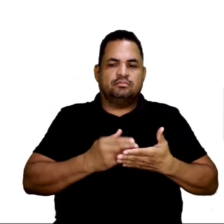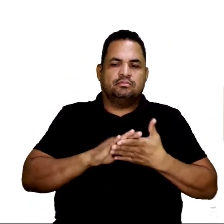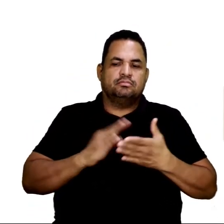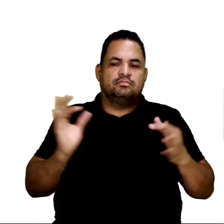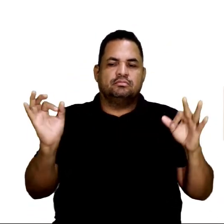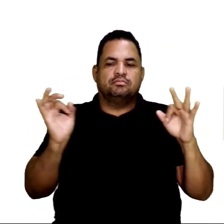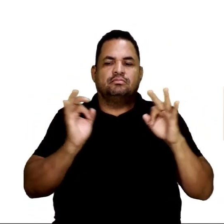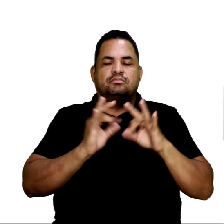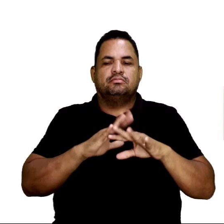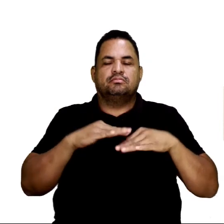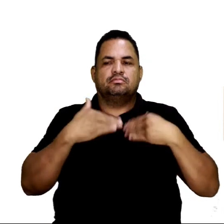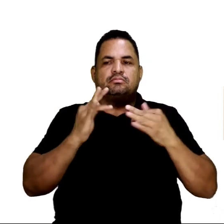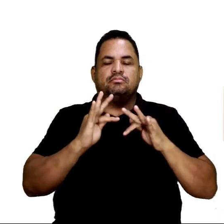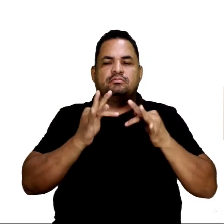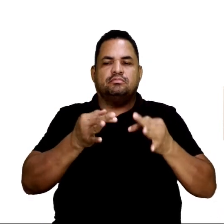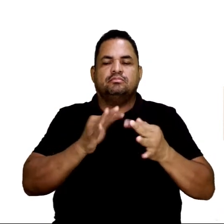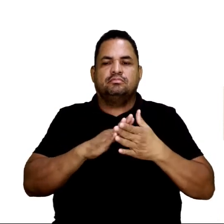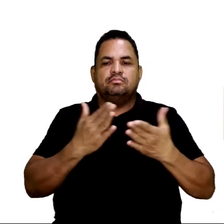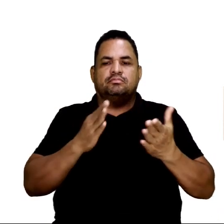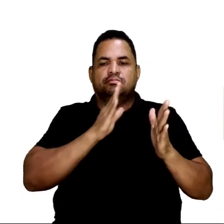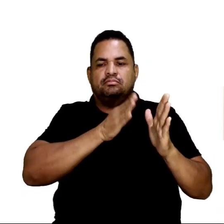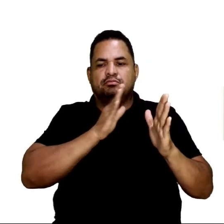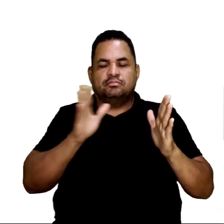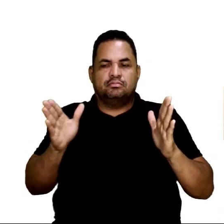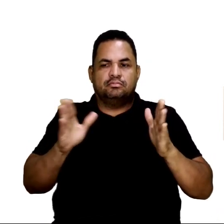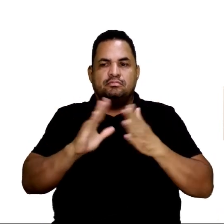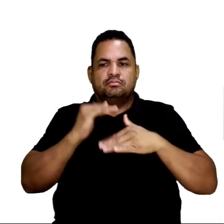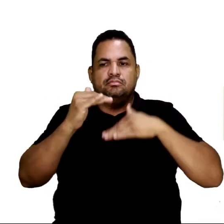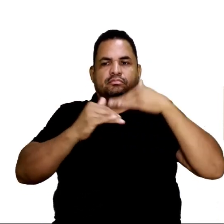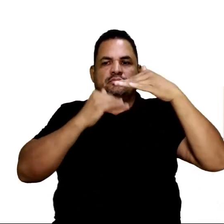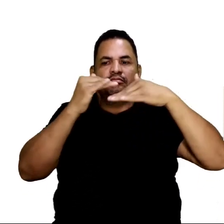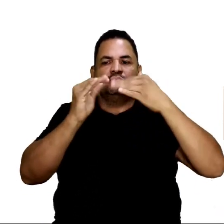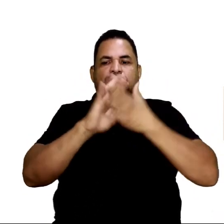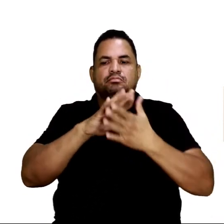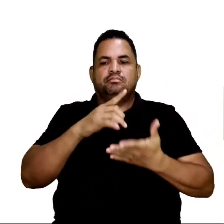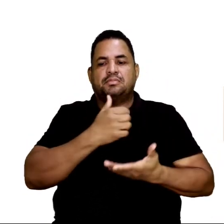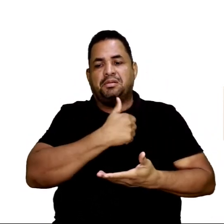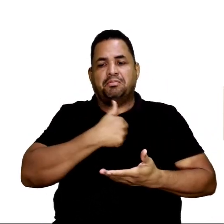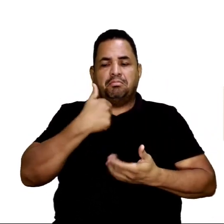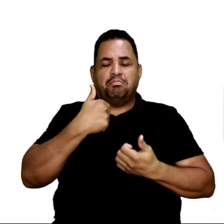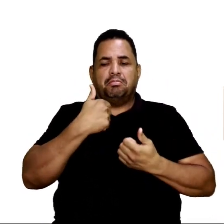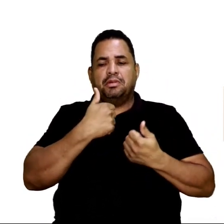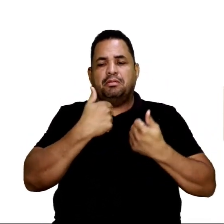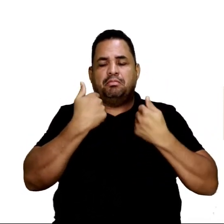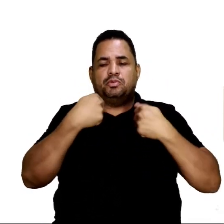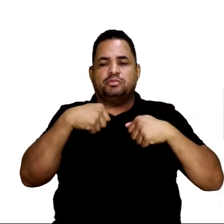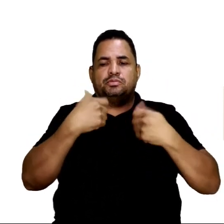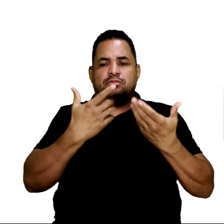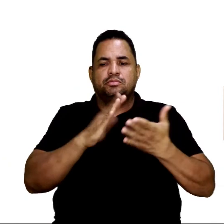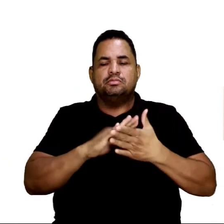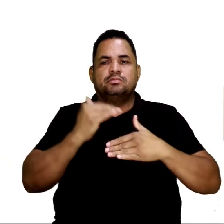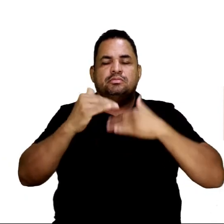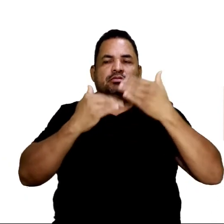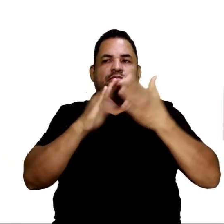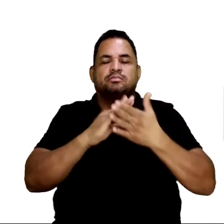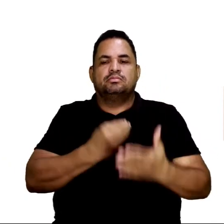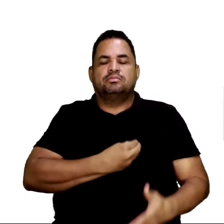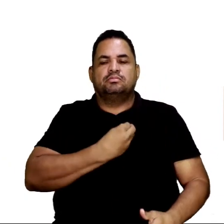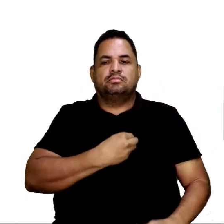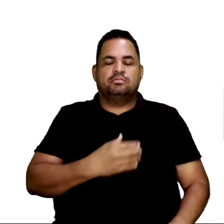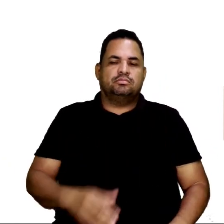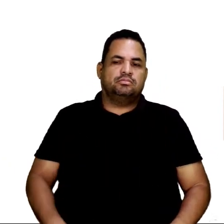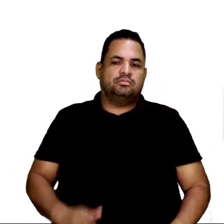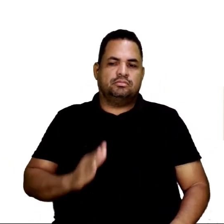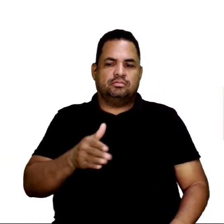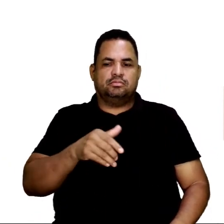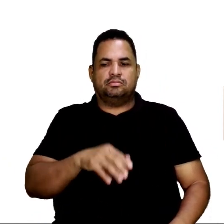completos, finalizando já essas etapas do desenvolvimento, têm mais chances, né? Pode acontecer... Eu já vi gente com